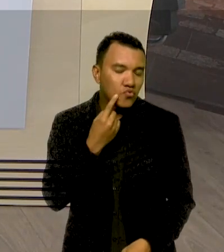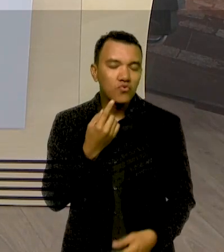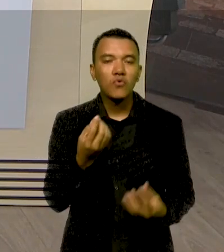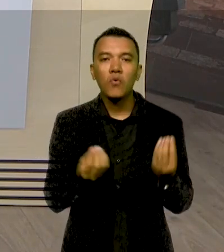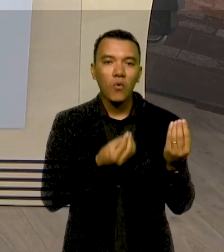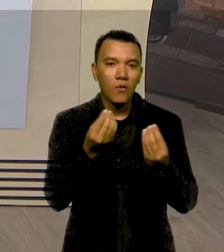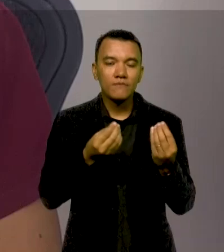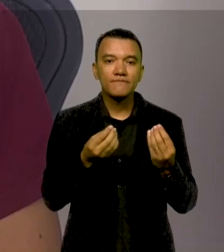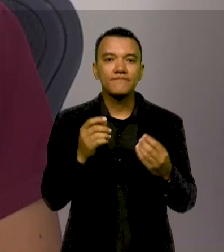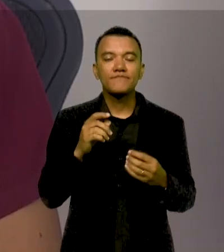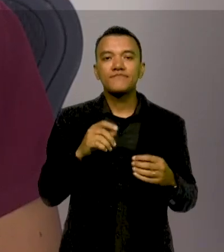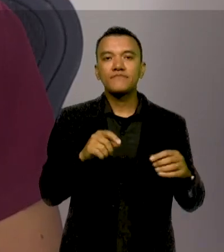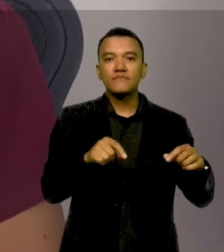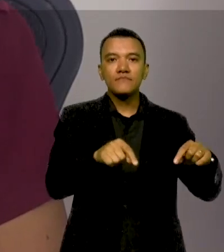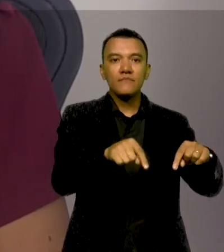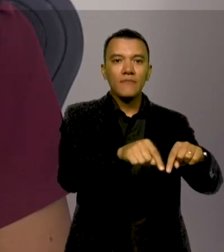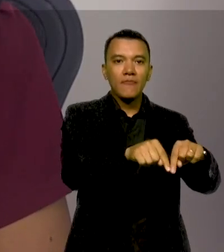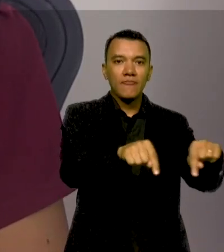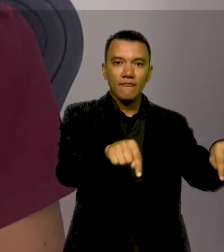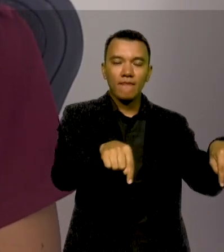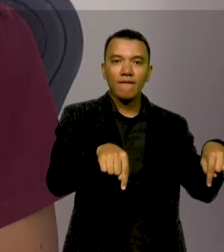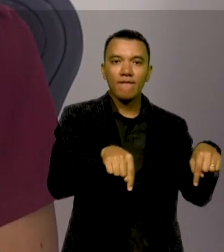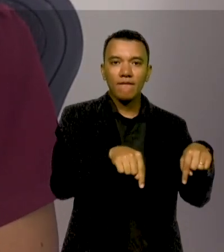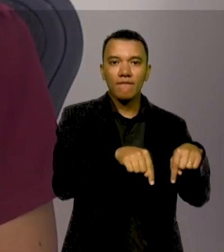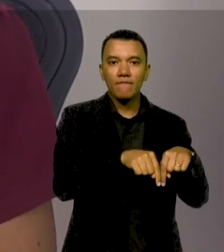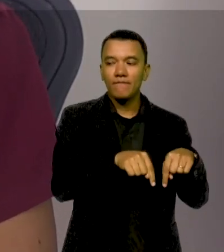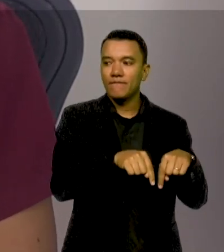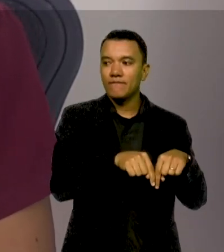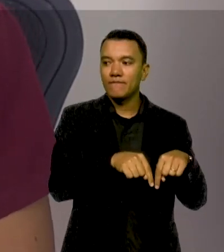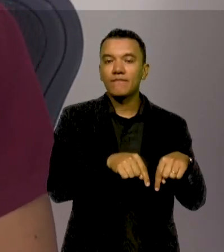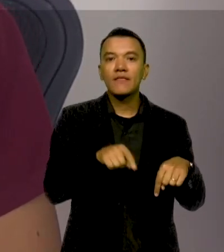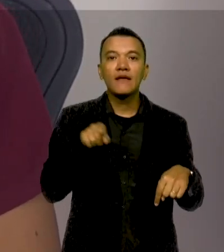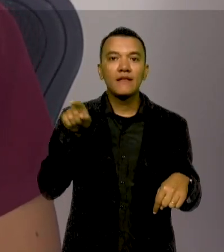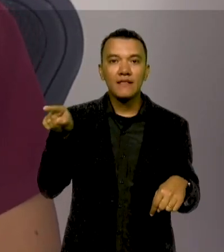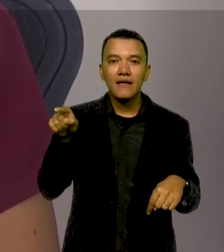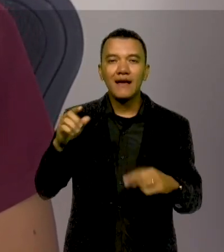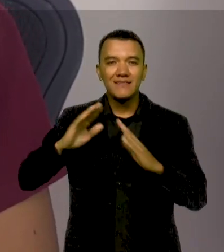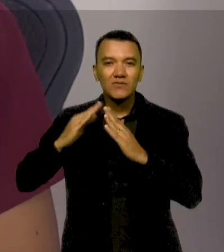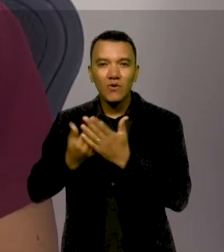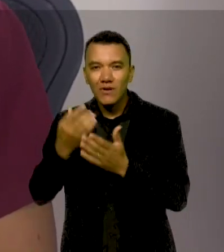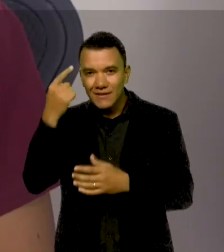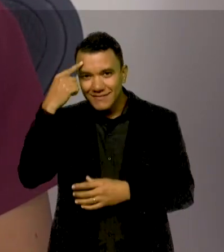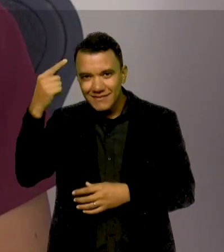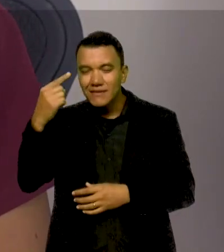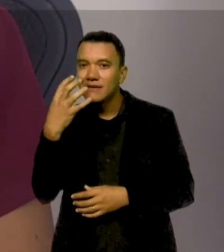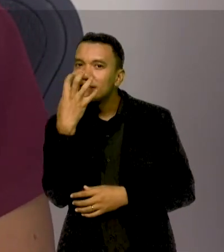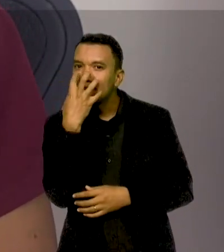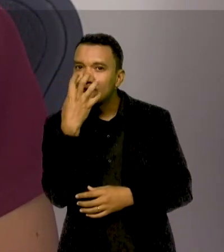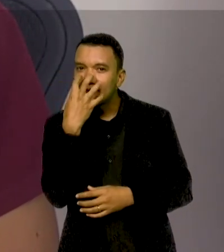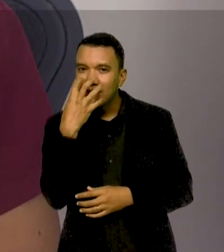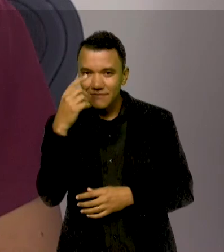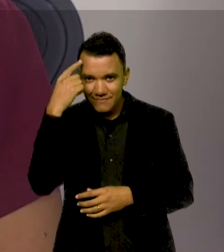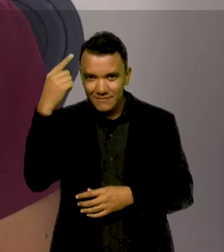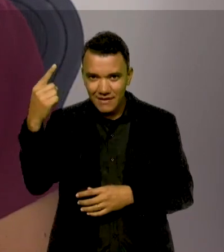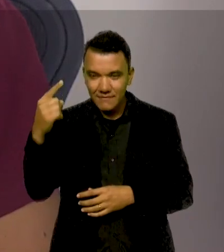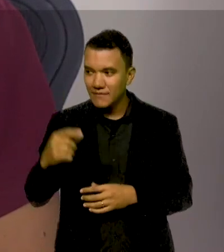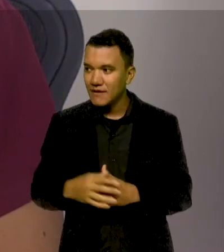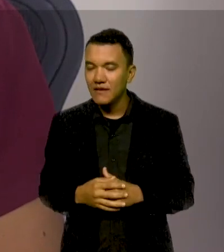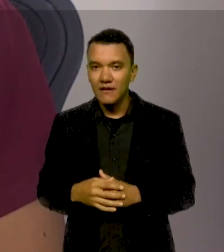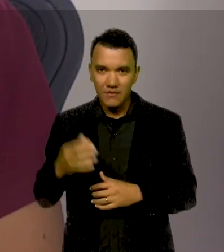do Complexo Educacional Edson Lobão, no momento, hoje é o CEJOL, né?